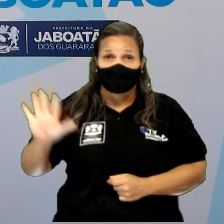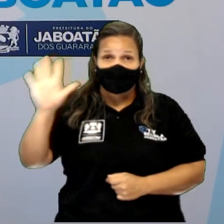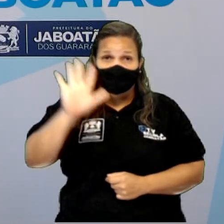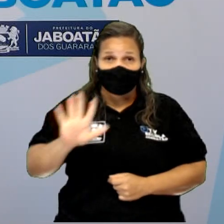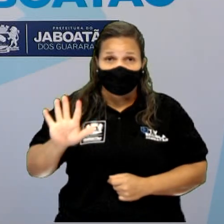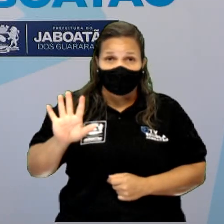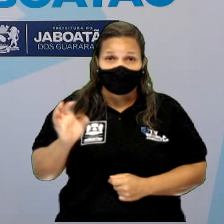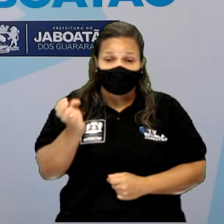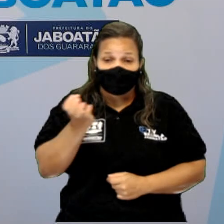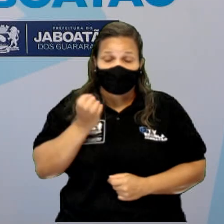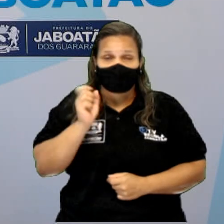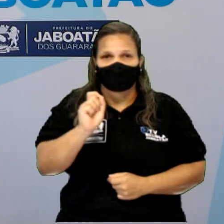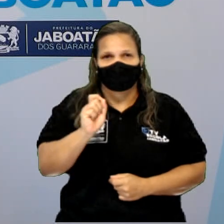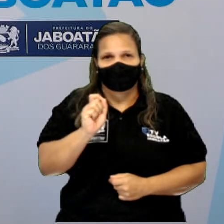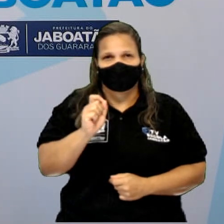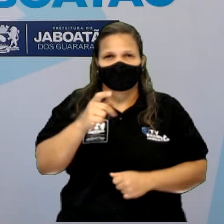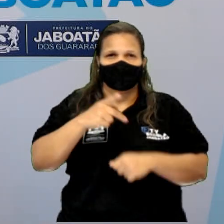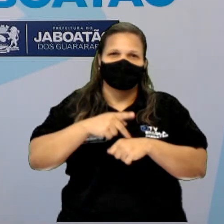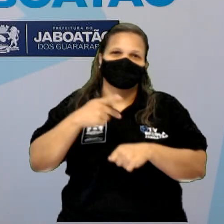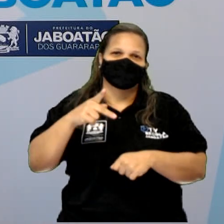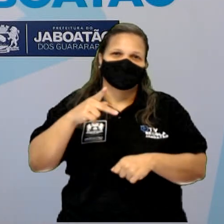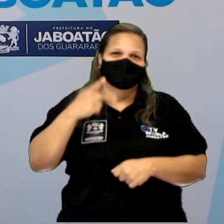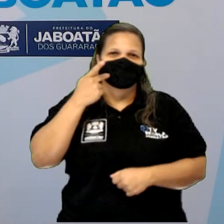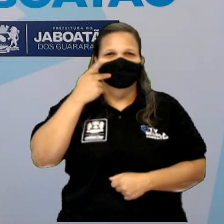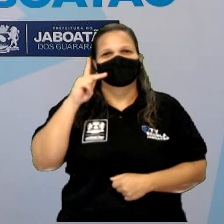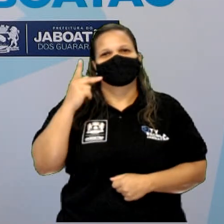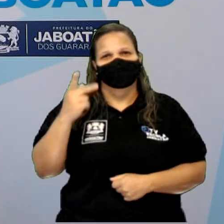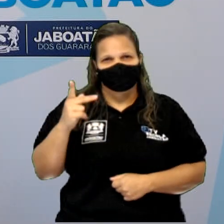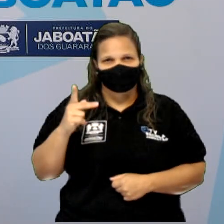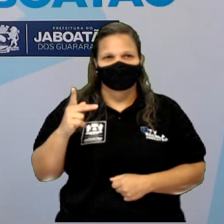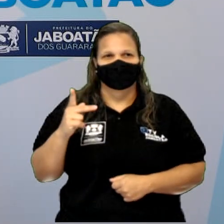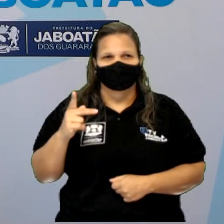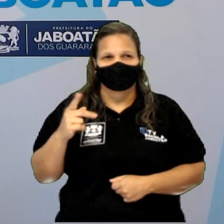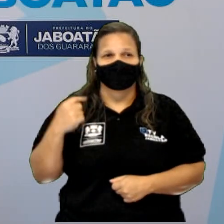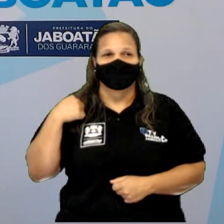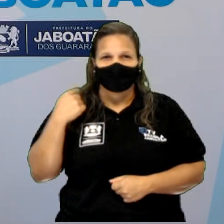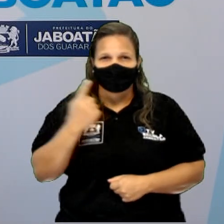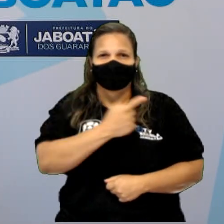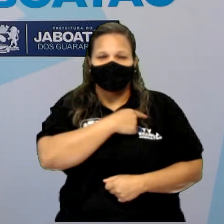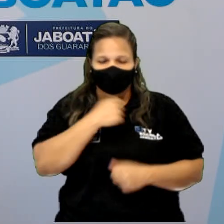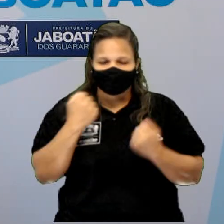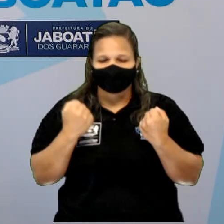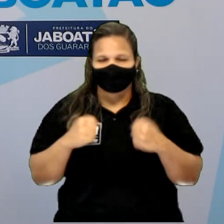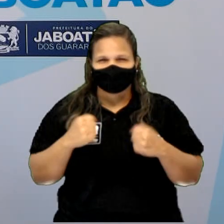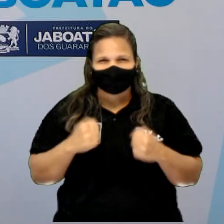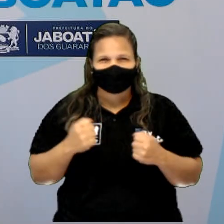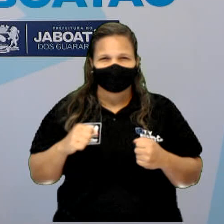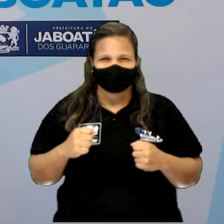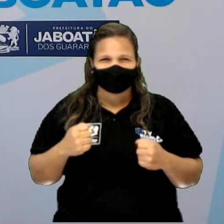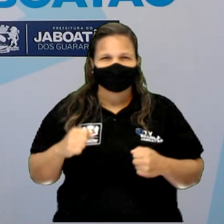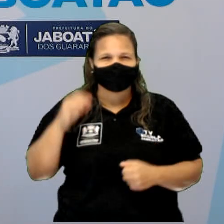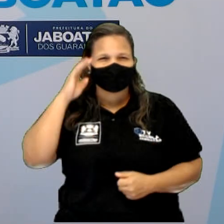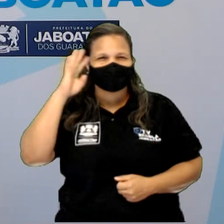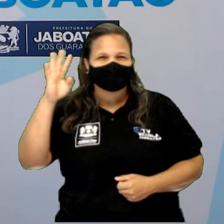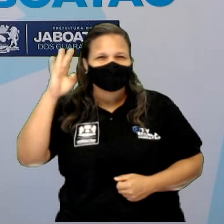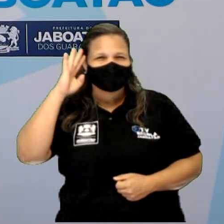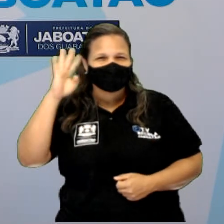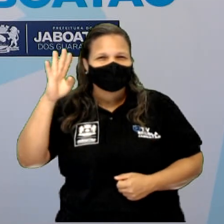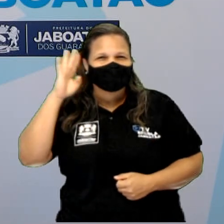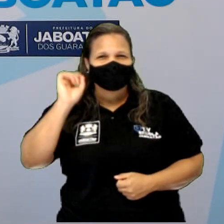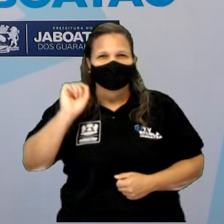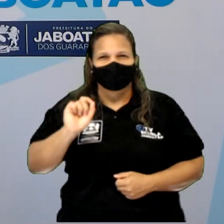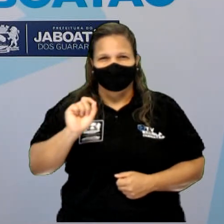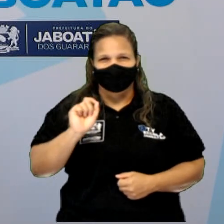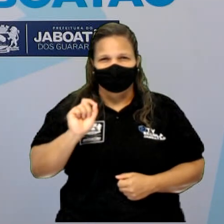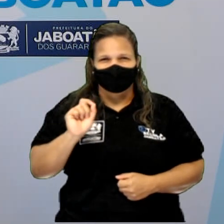É uma história triste, mas que serve também de alento para que a gente abra nossos olhos e na nossa visão hoje possamos,